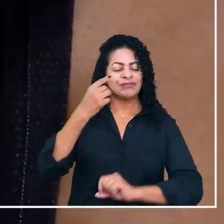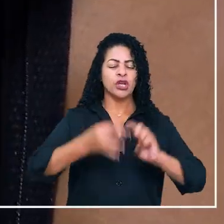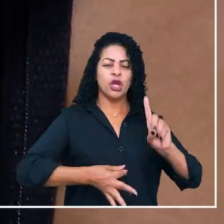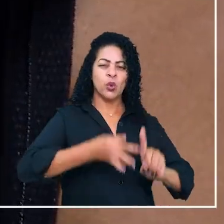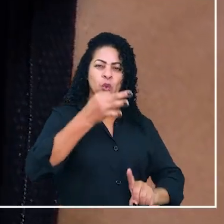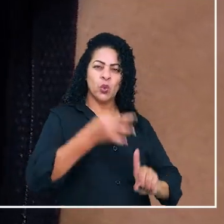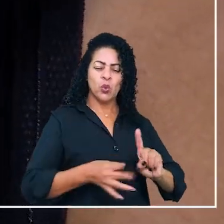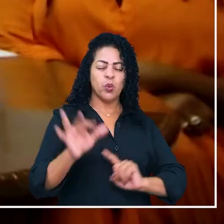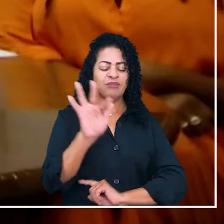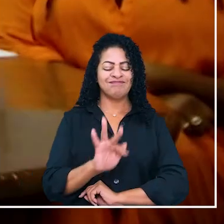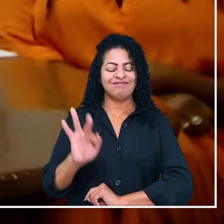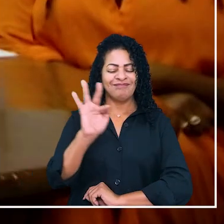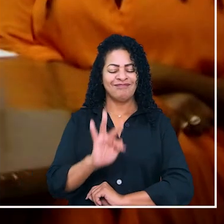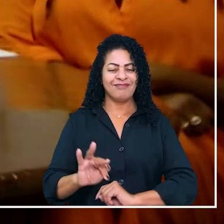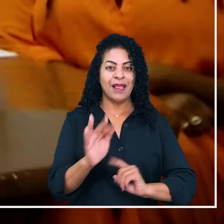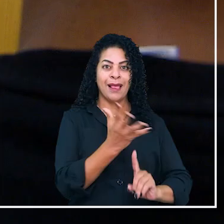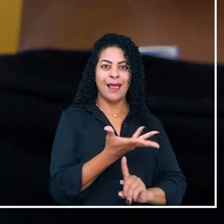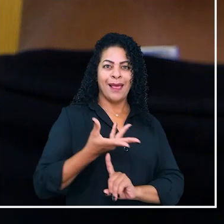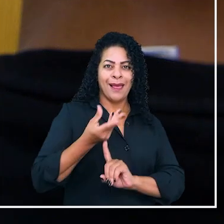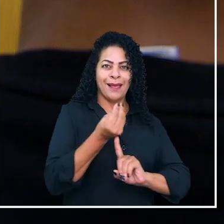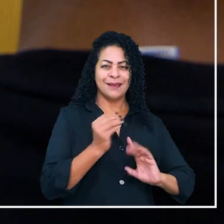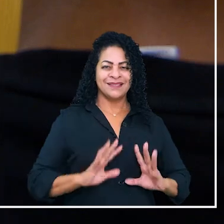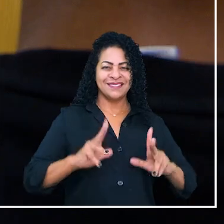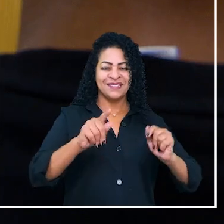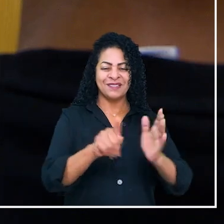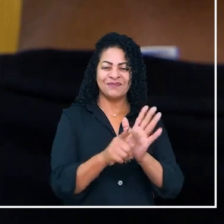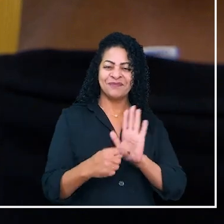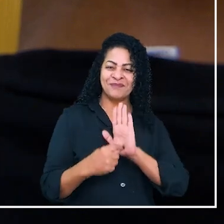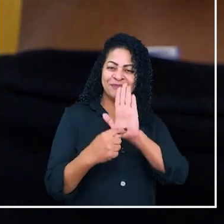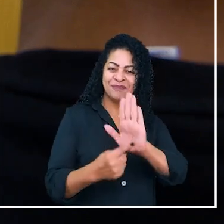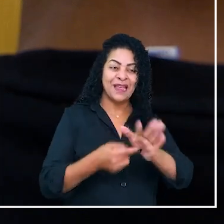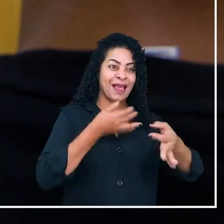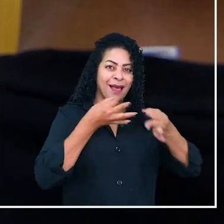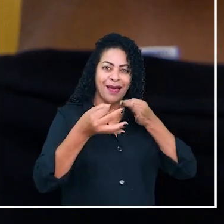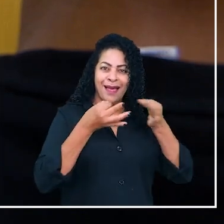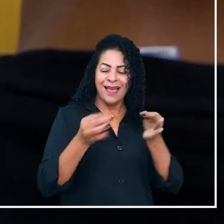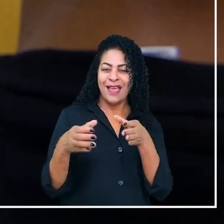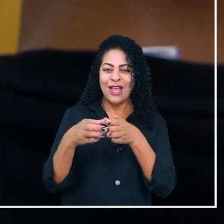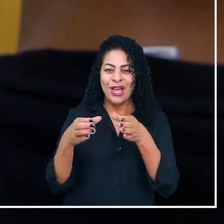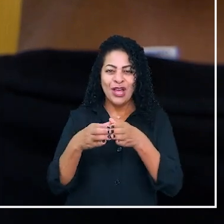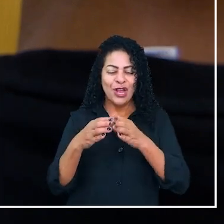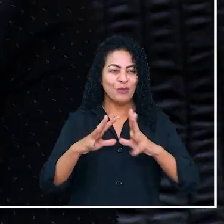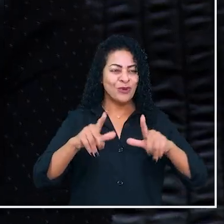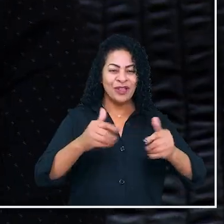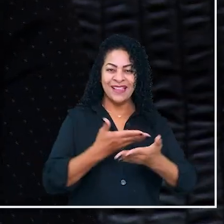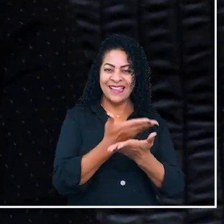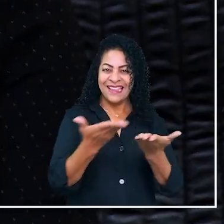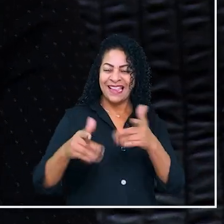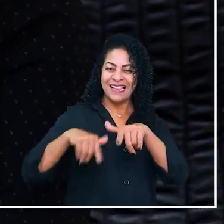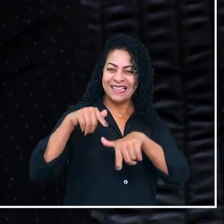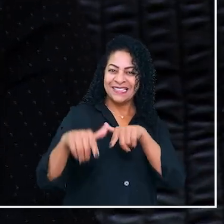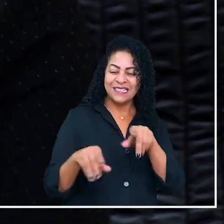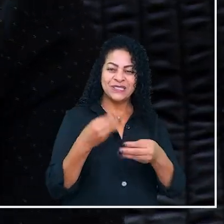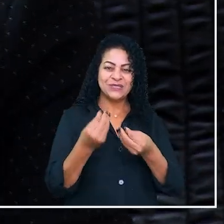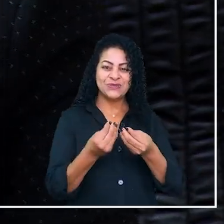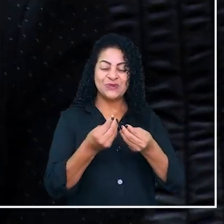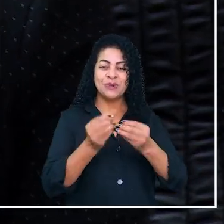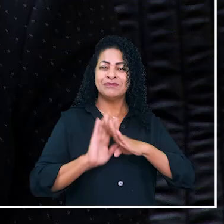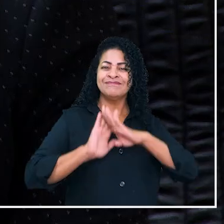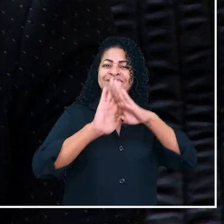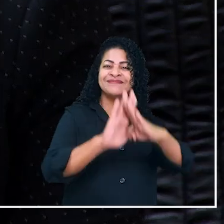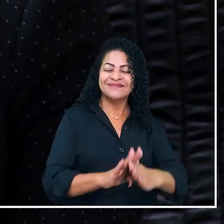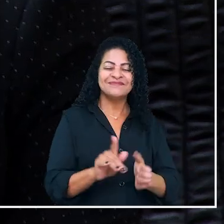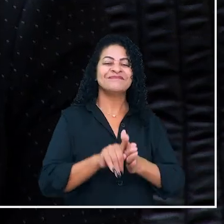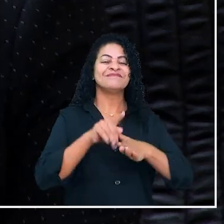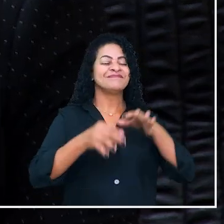de universidades e das artes. Foram apresentadas sugestões ao grupo de trabalho instituído para auxiliar a